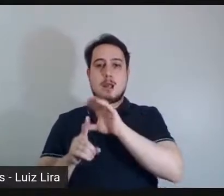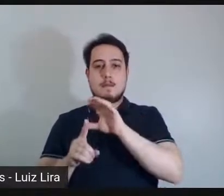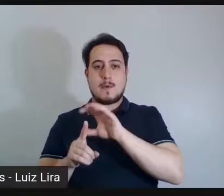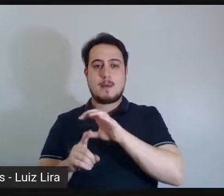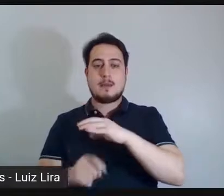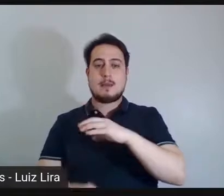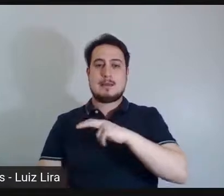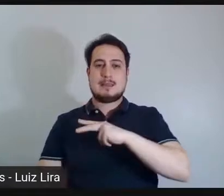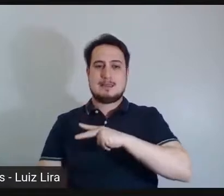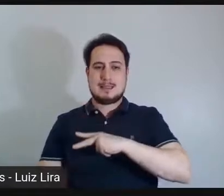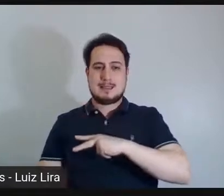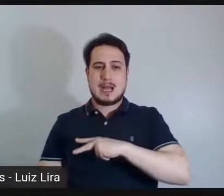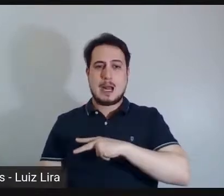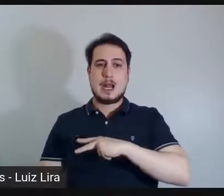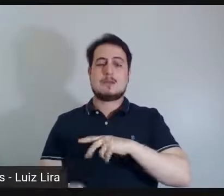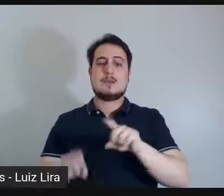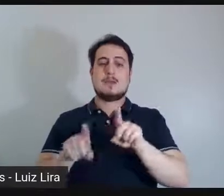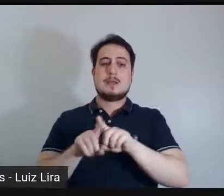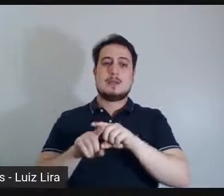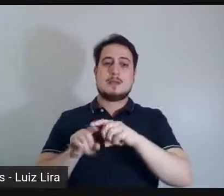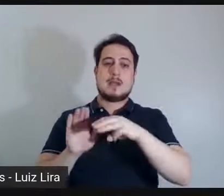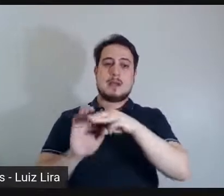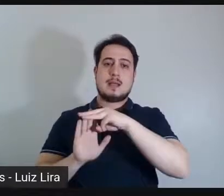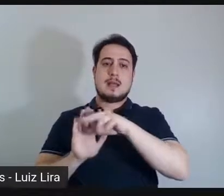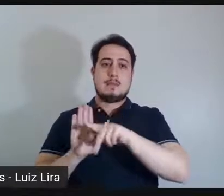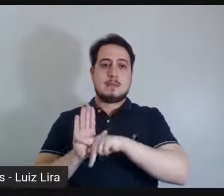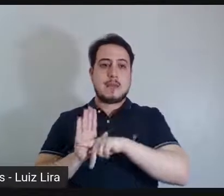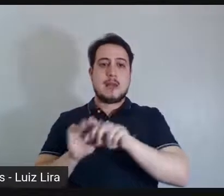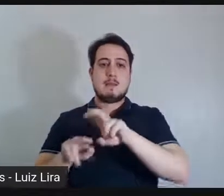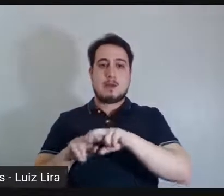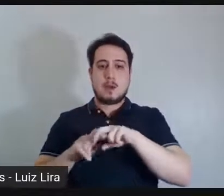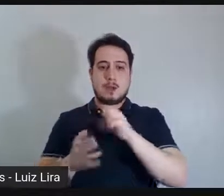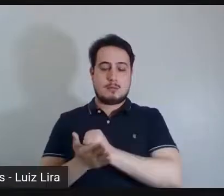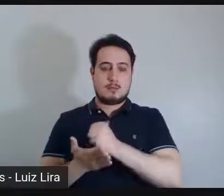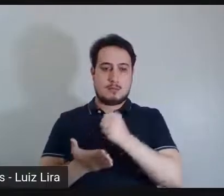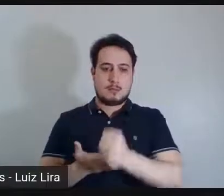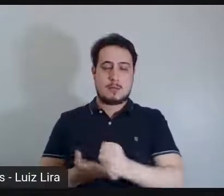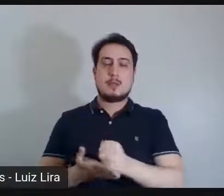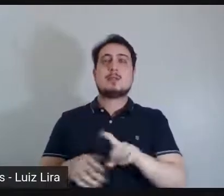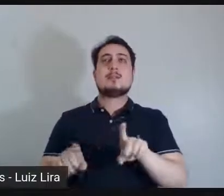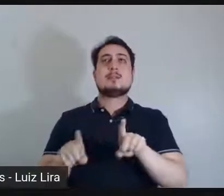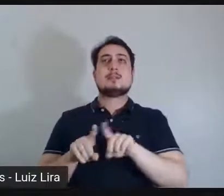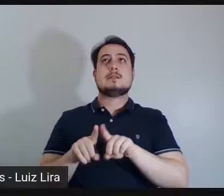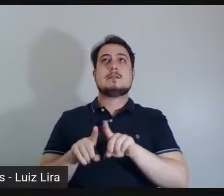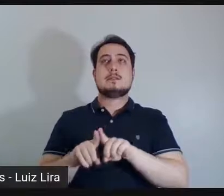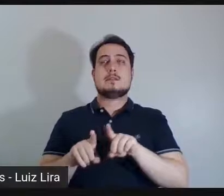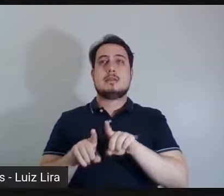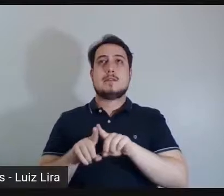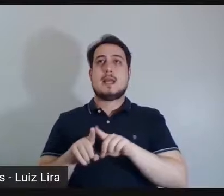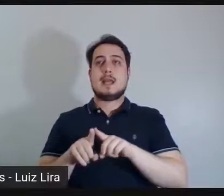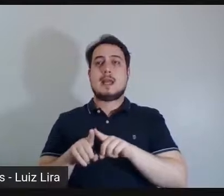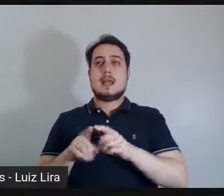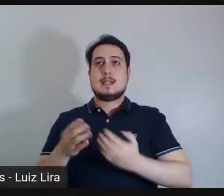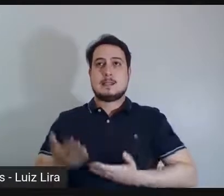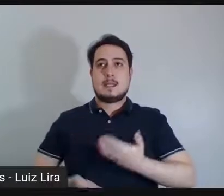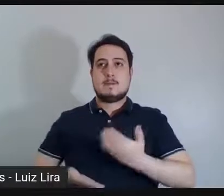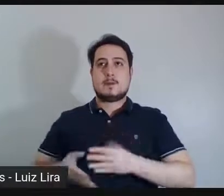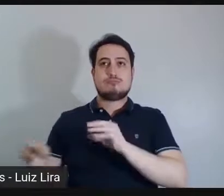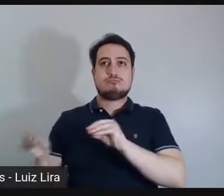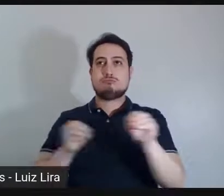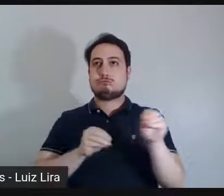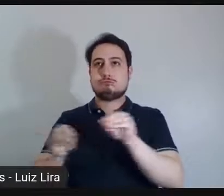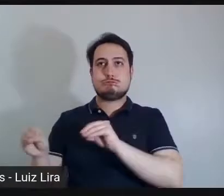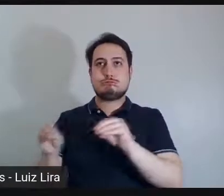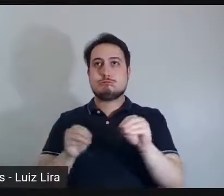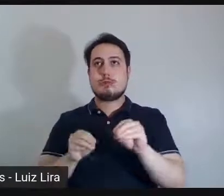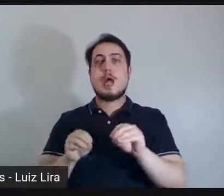terceirizados, desde as MPs que vieram para as contratações, deslocamento de servidor, computador, tudo que